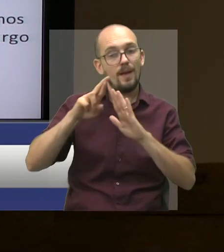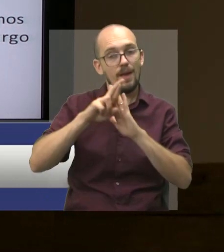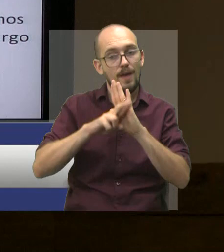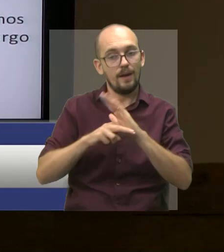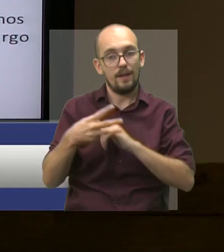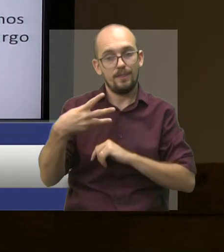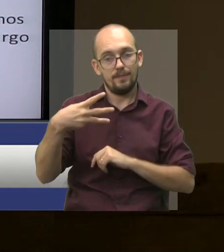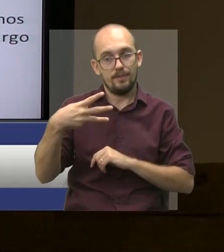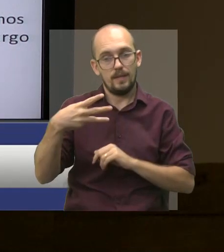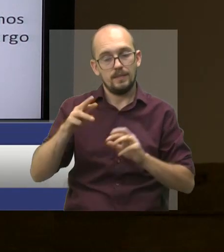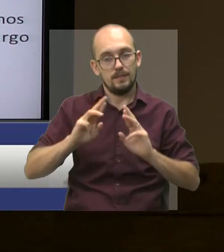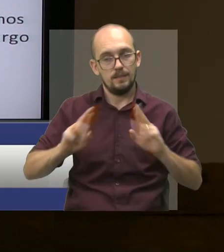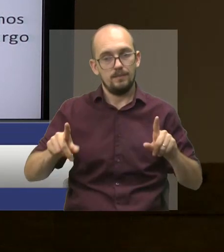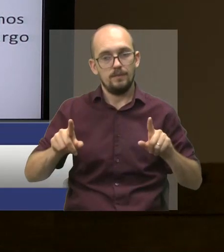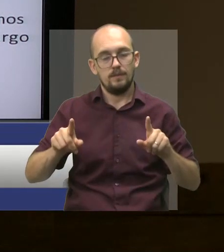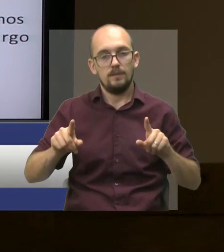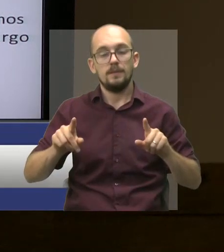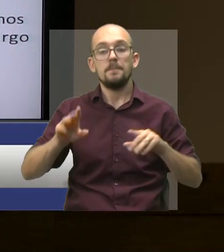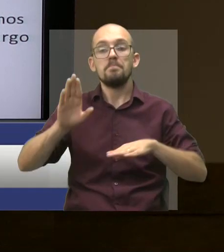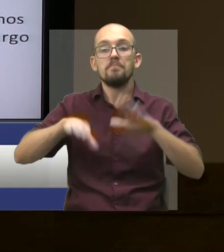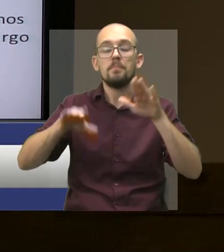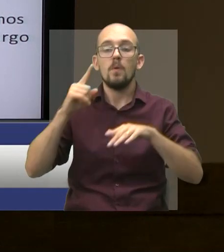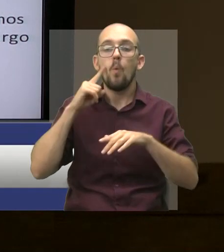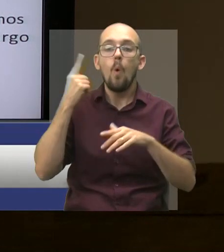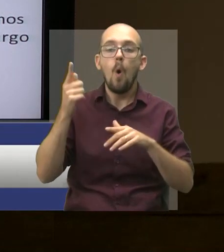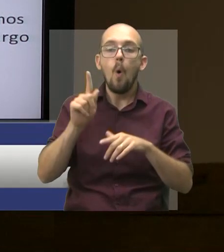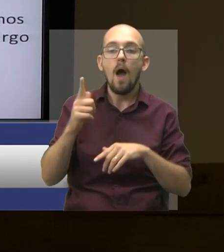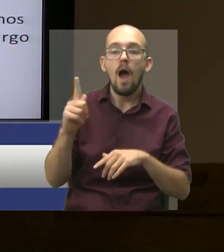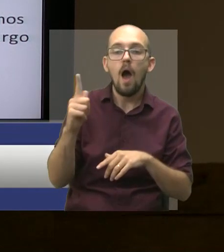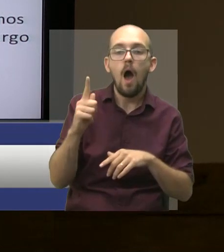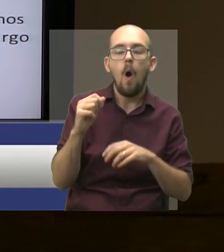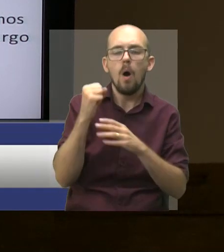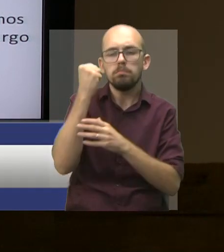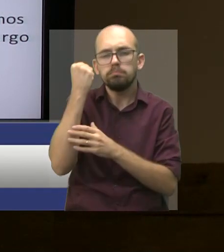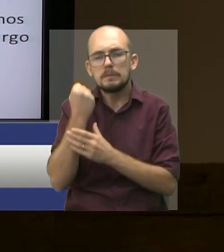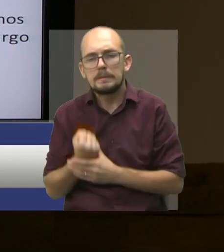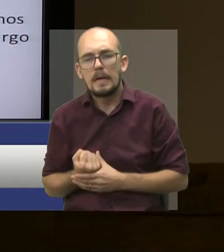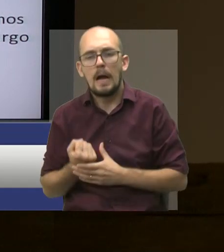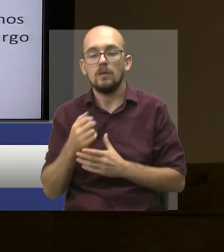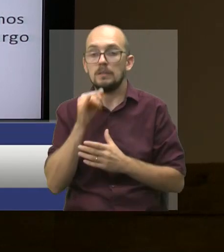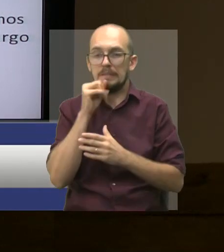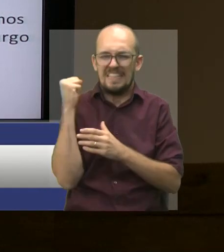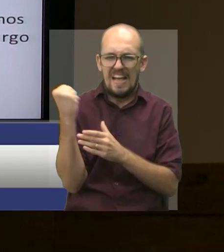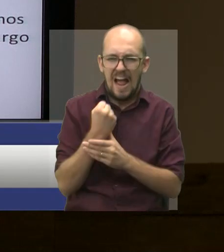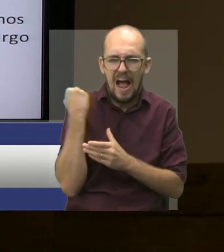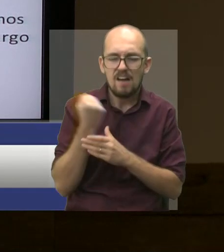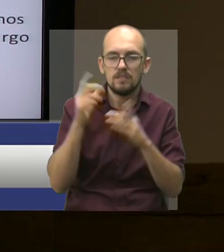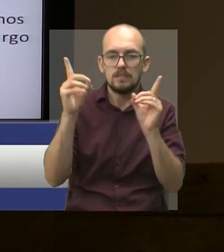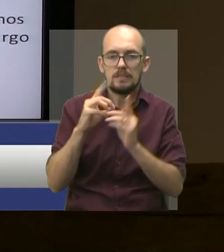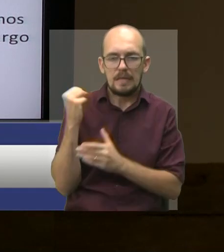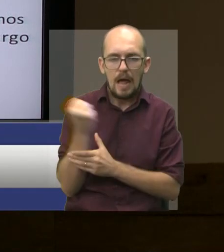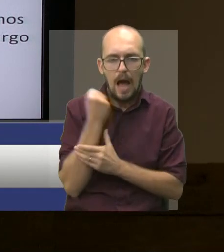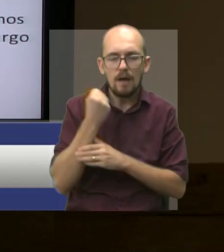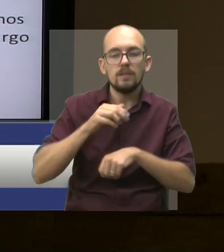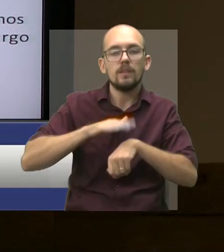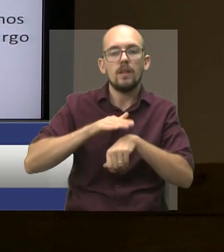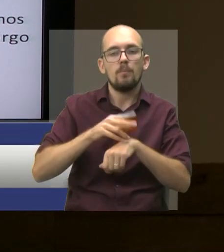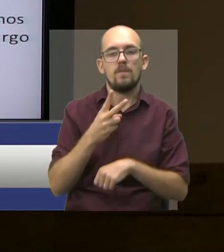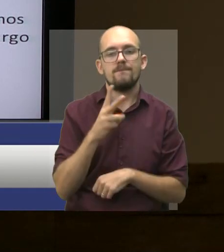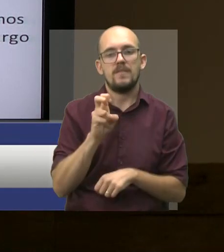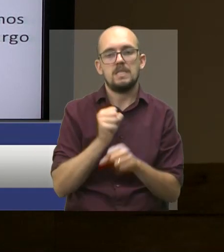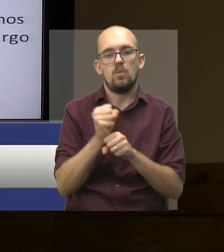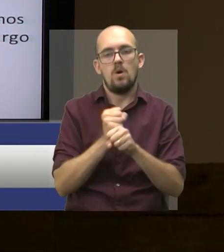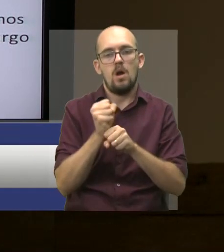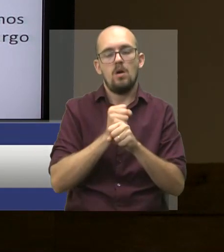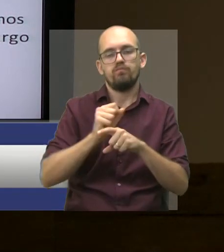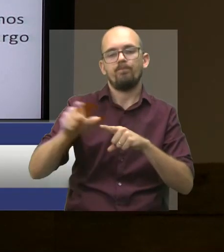distintas, dependendo do grau da deficiência. Para a deficiência grave, o tempo de contribuição exigido é de 25